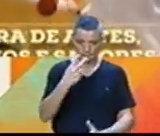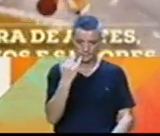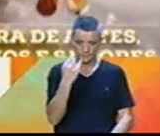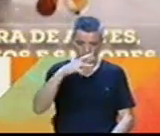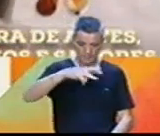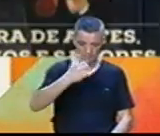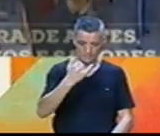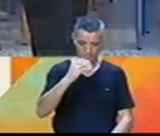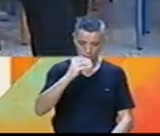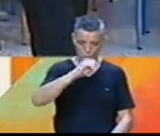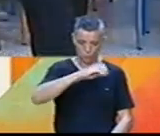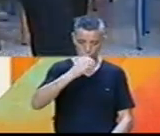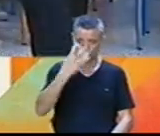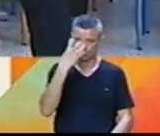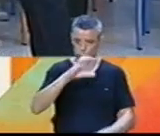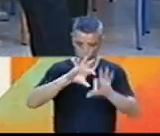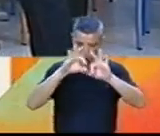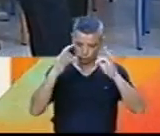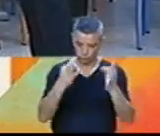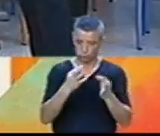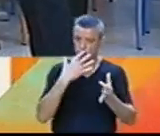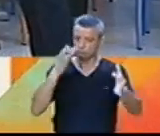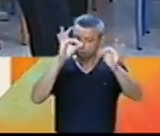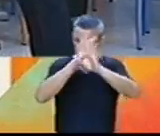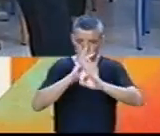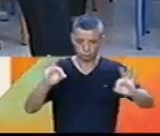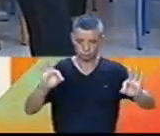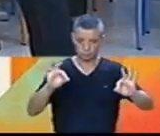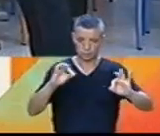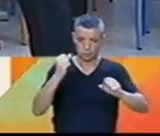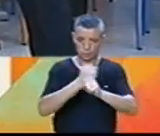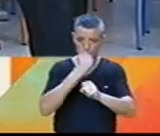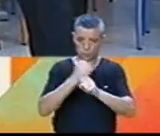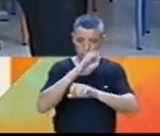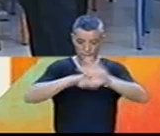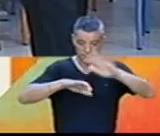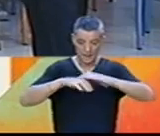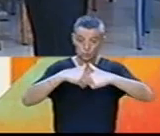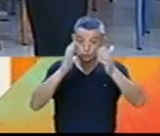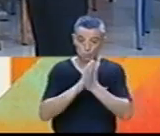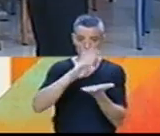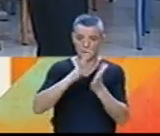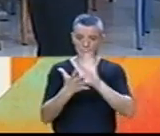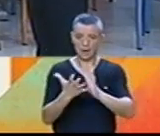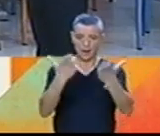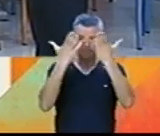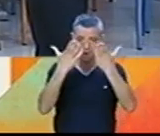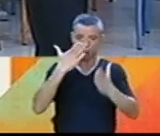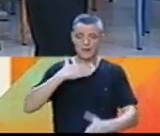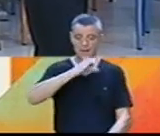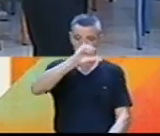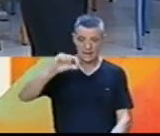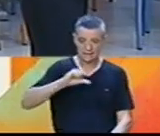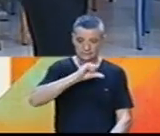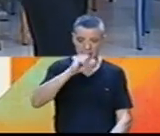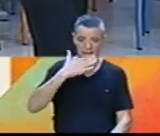tem também fumeiro de excelente qualidade. Tudo feito artesanalmente. Temos também o azeite. Ai, temos se não fala